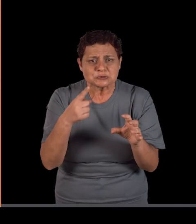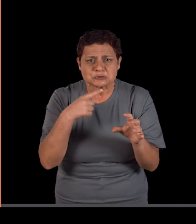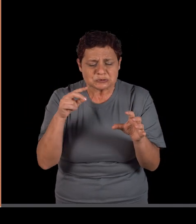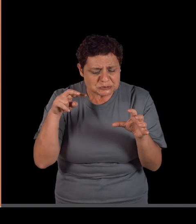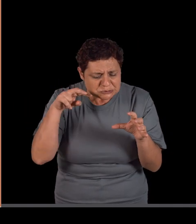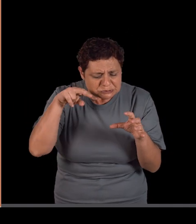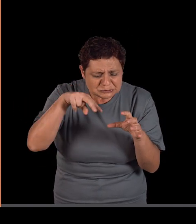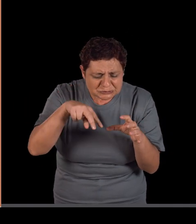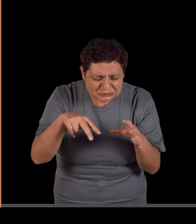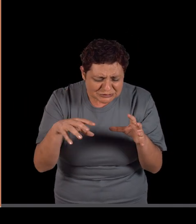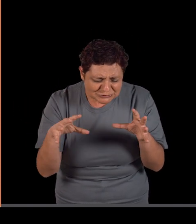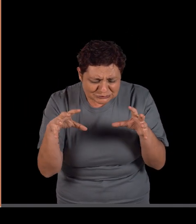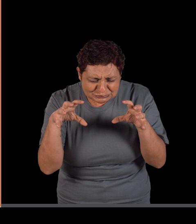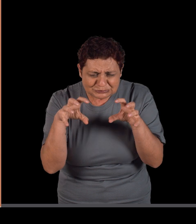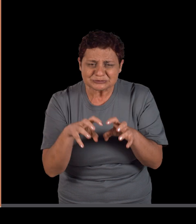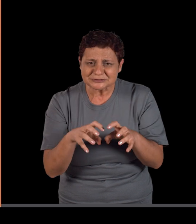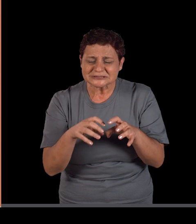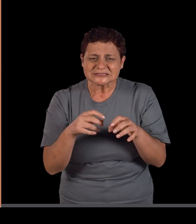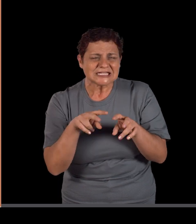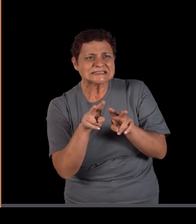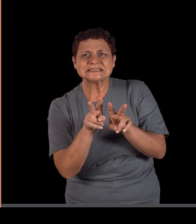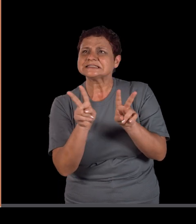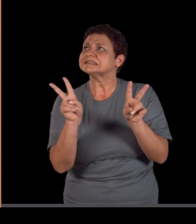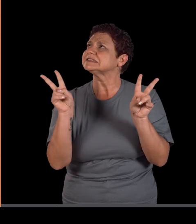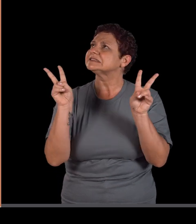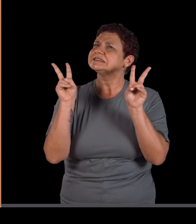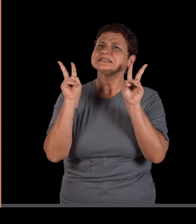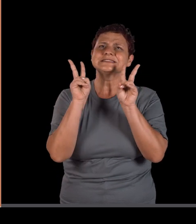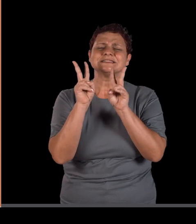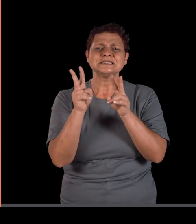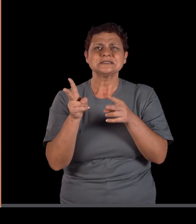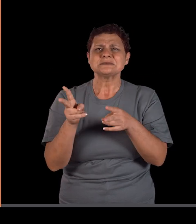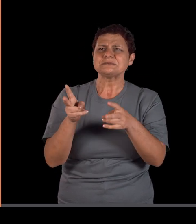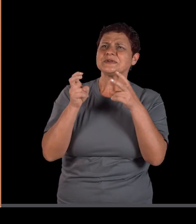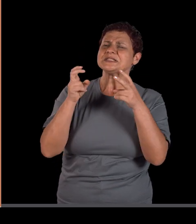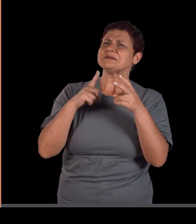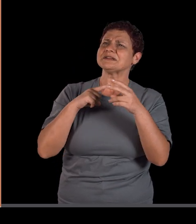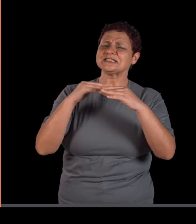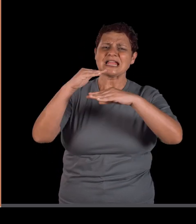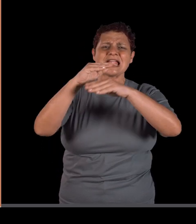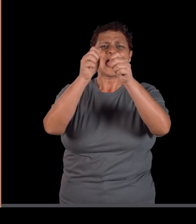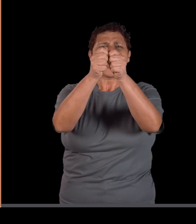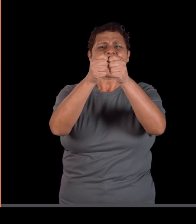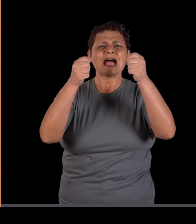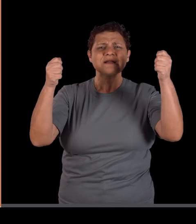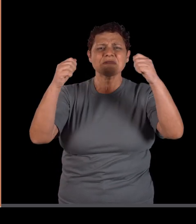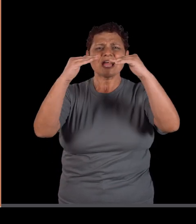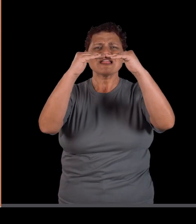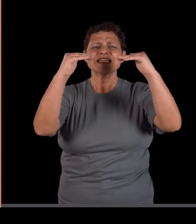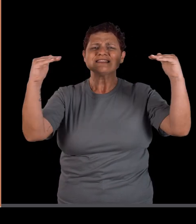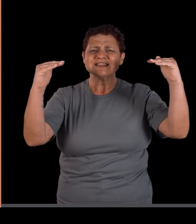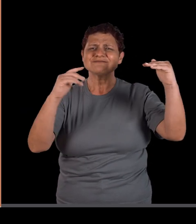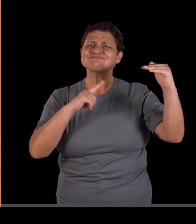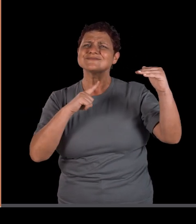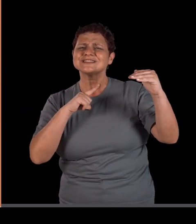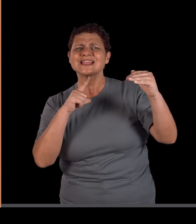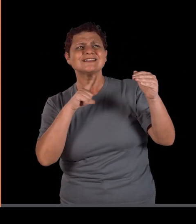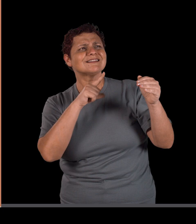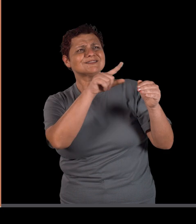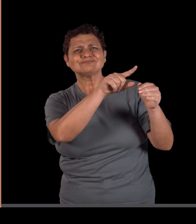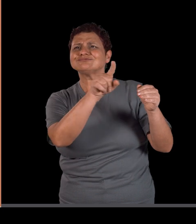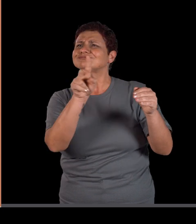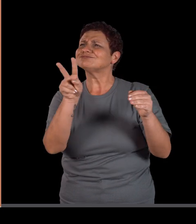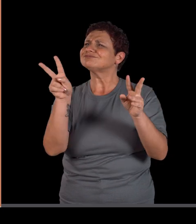ver qualquer coisa. Então olhou para as paredes do poço e observou que estavam cheias de armários e estantes. Aqui e